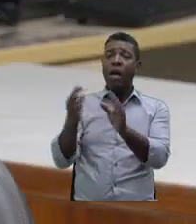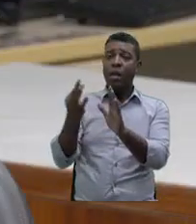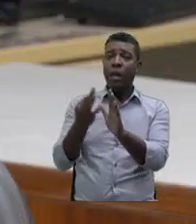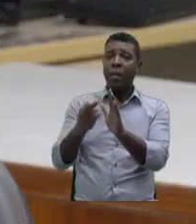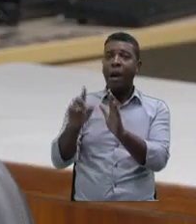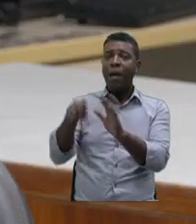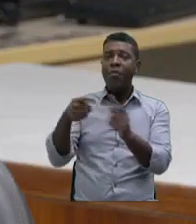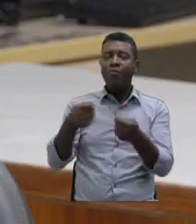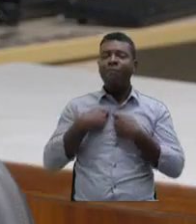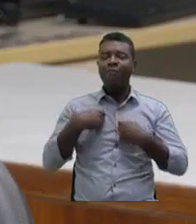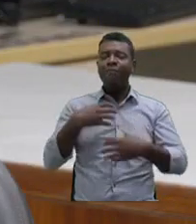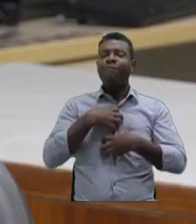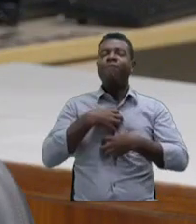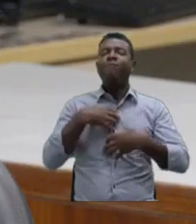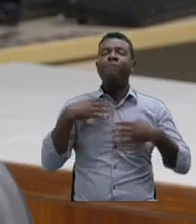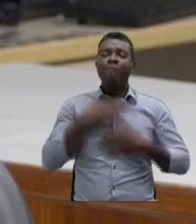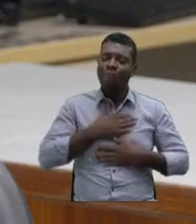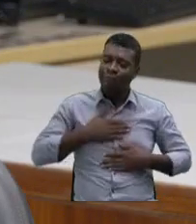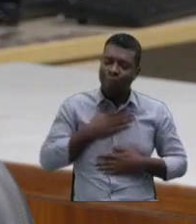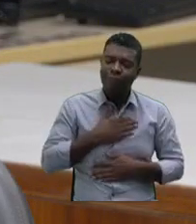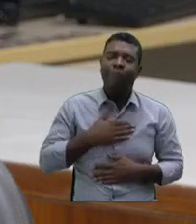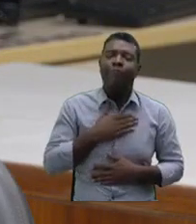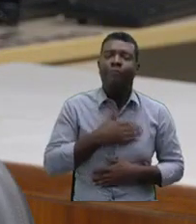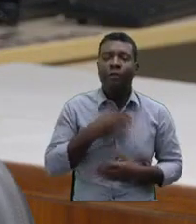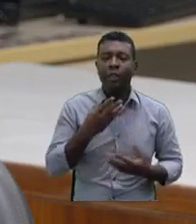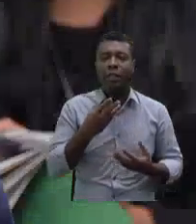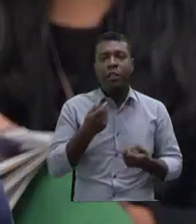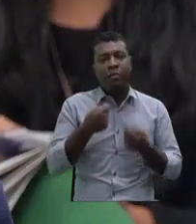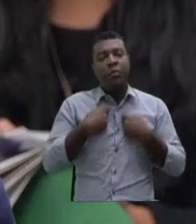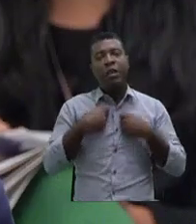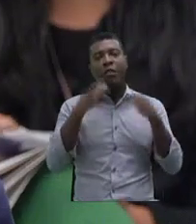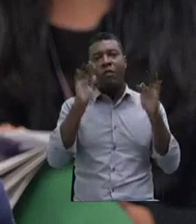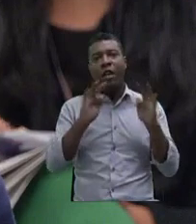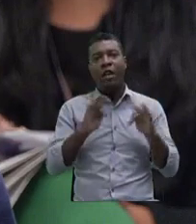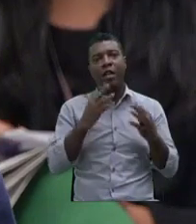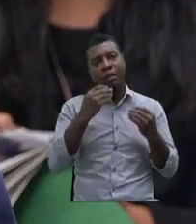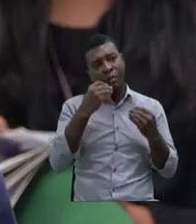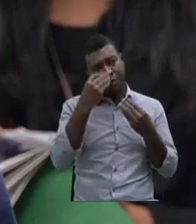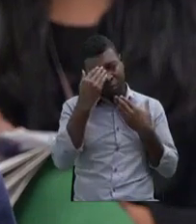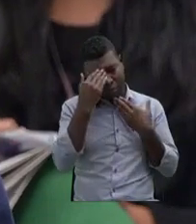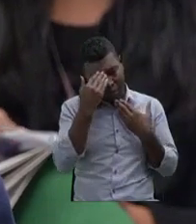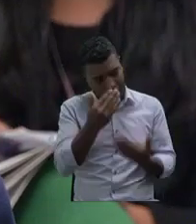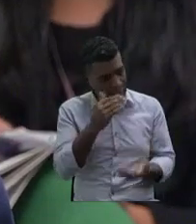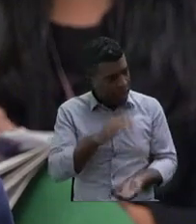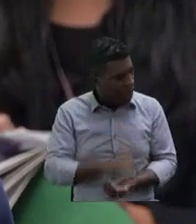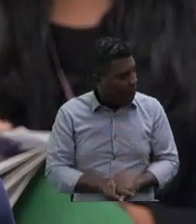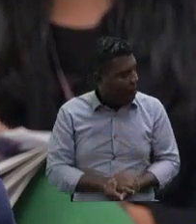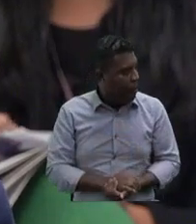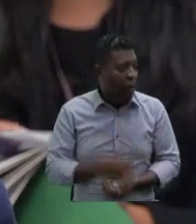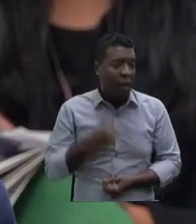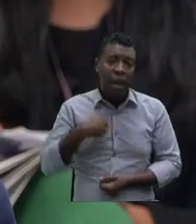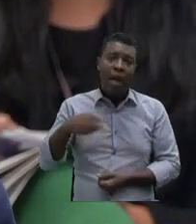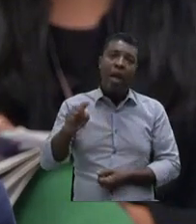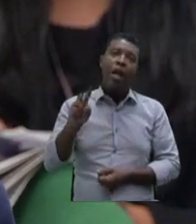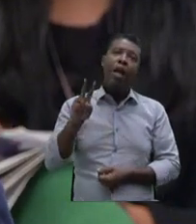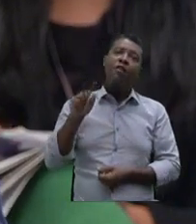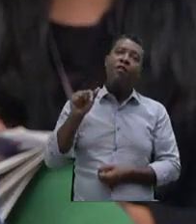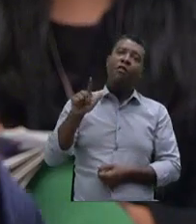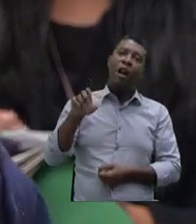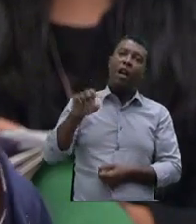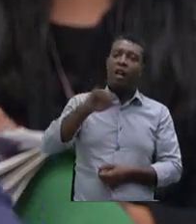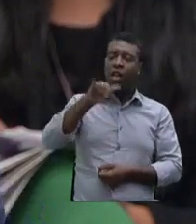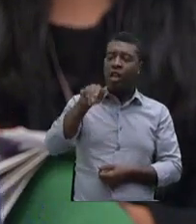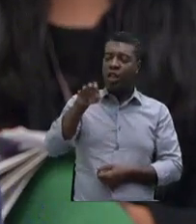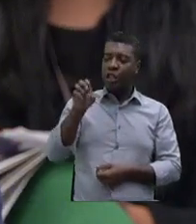muito feliz, realmente, porque esse é o nosso pensamento. Eu fico muito grato. E para o Vale do Jequitinhonha, o senhor nos provocou aquele